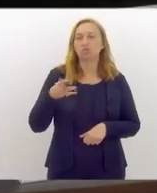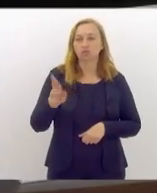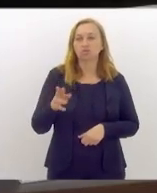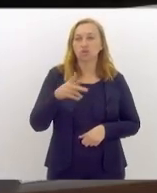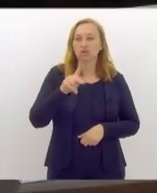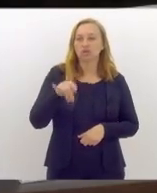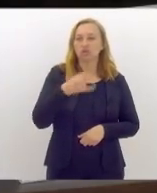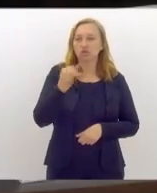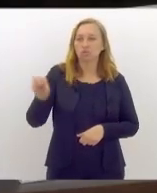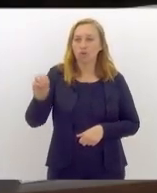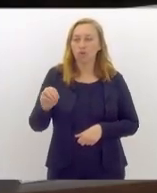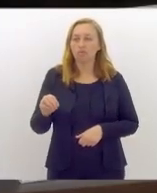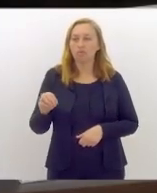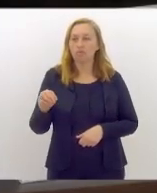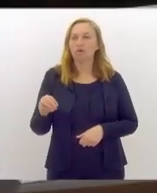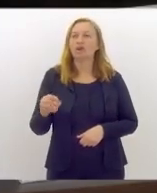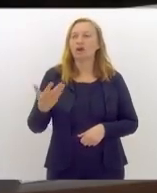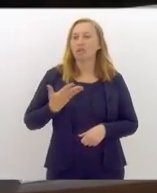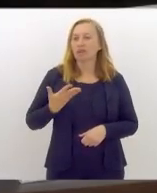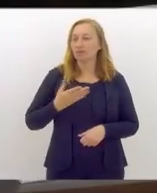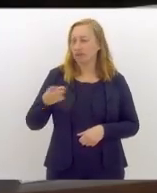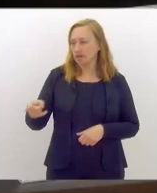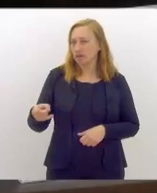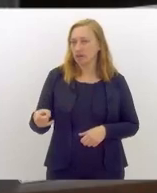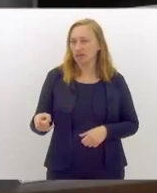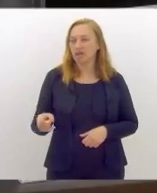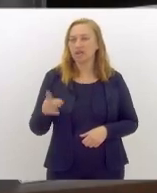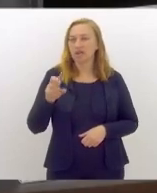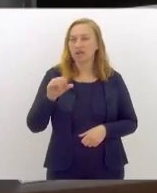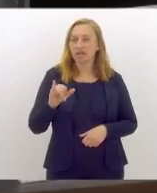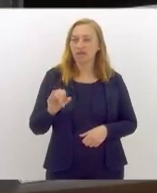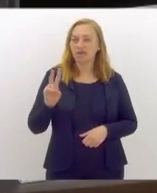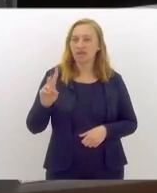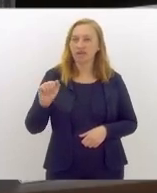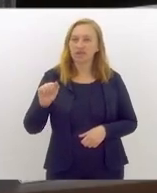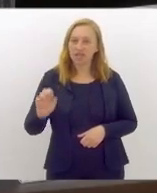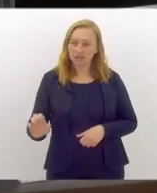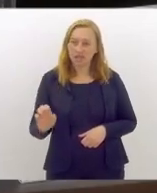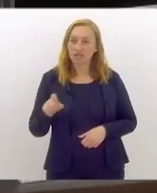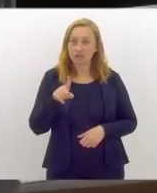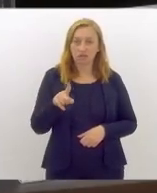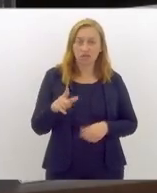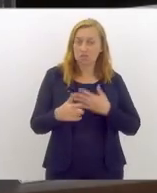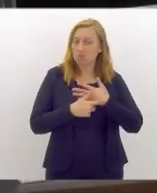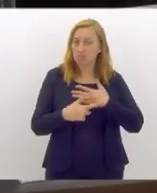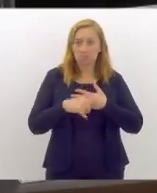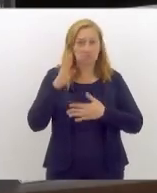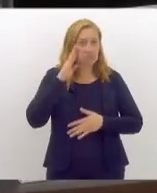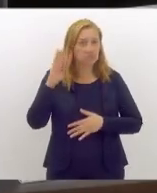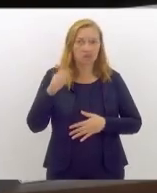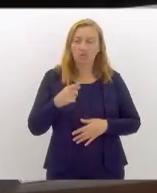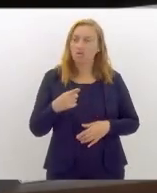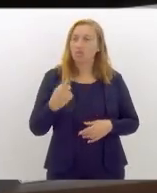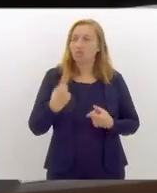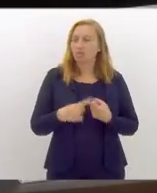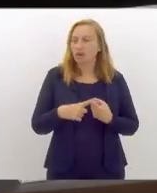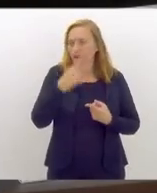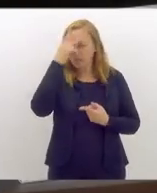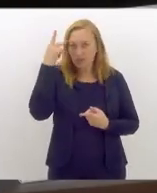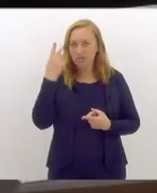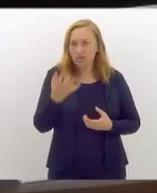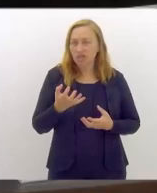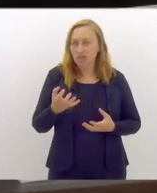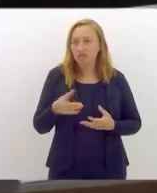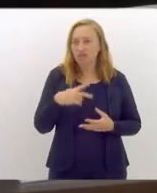Paulo e o nosso querido amigo aqui Ivanildo dos Santos e aí você teve um papel primordial porque a pessoa que a gente estava ali tentando